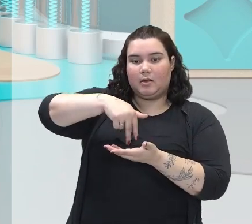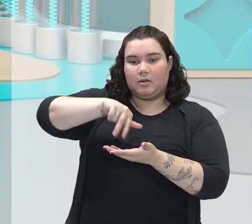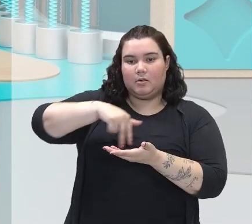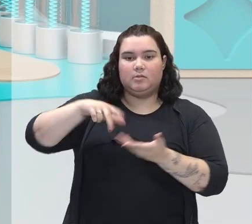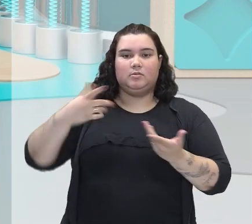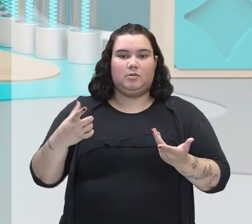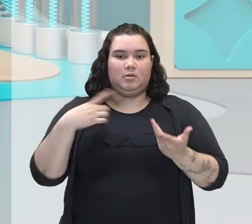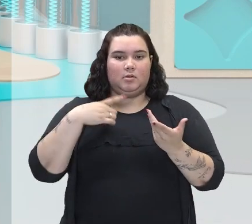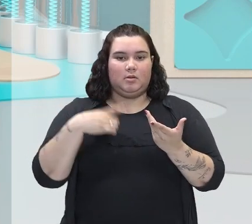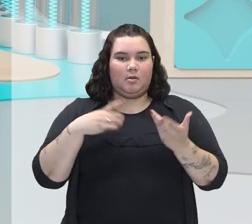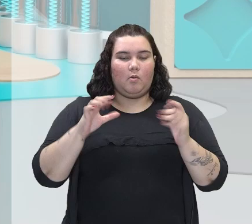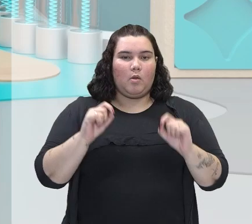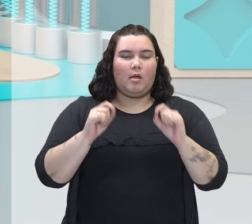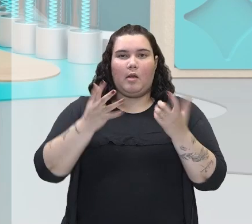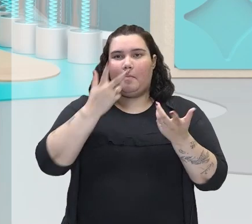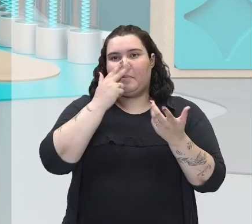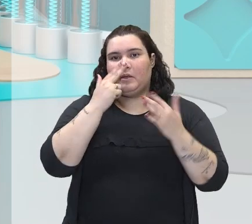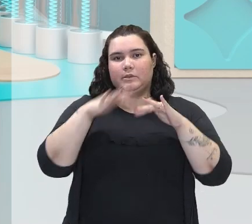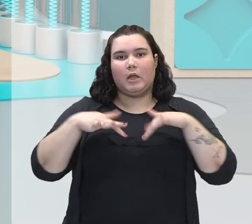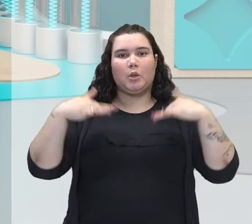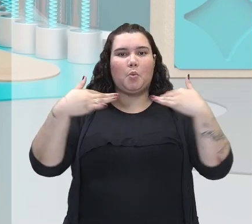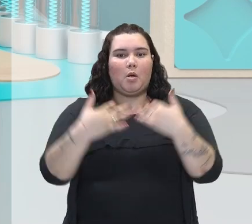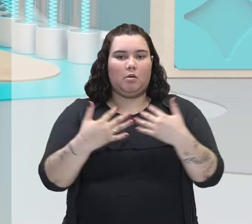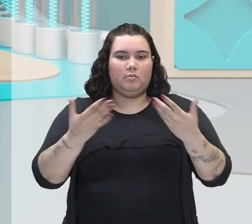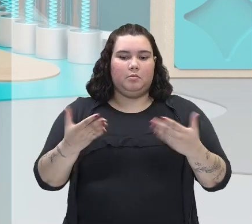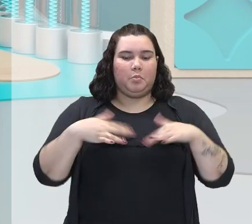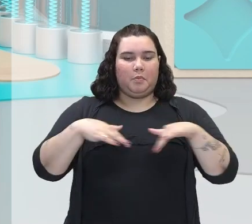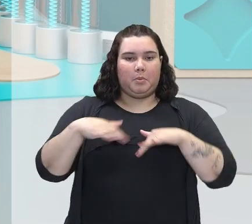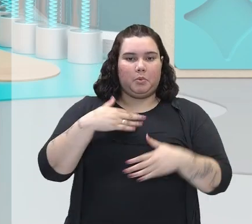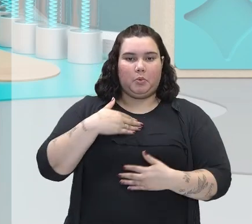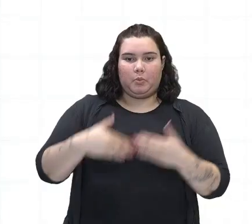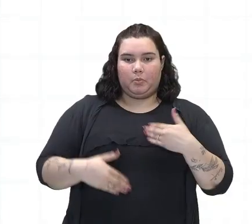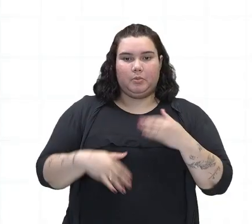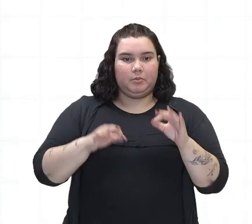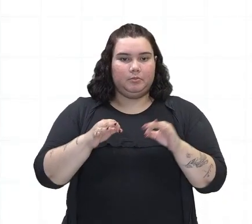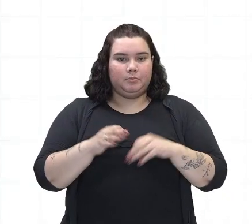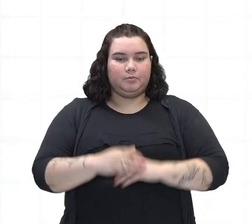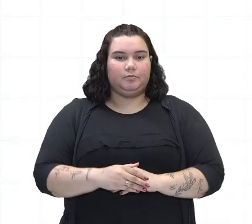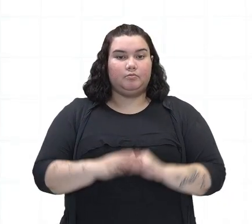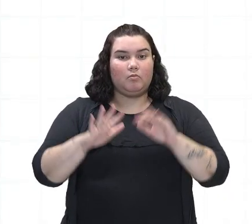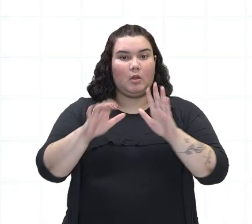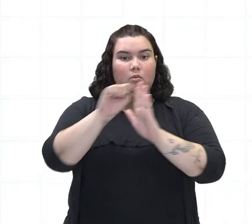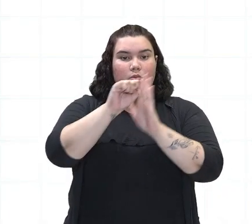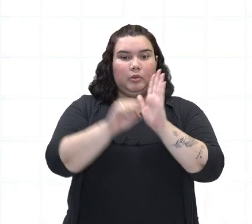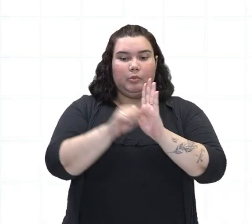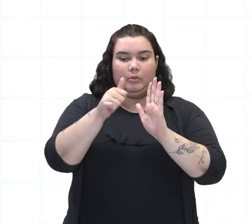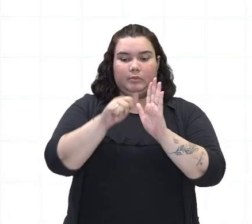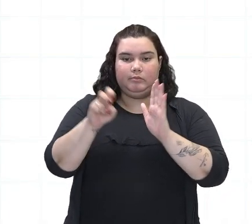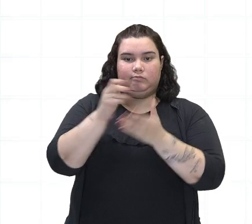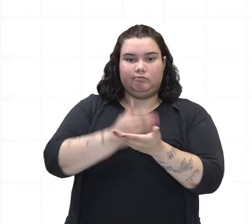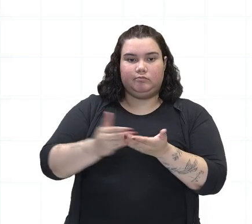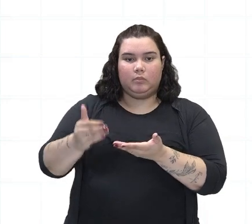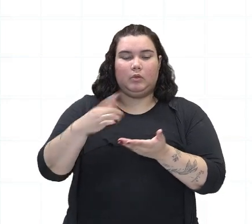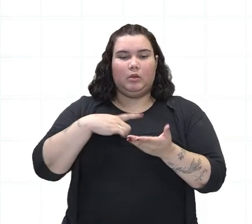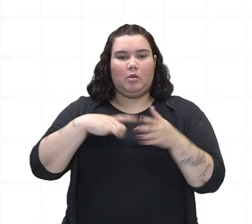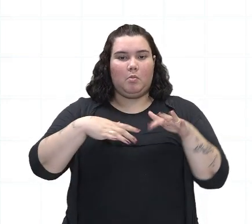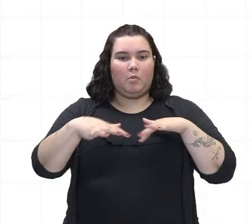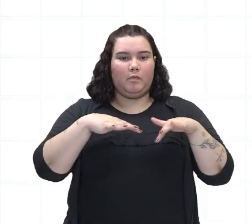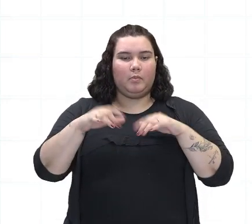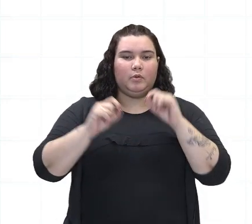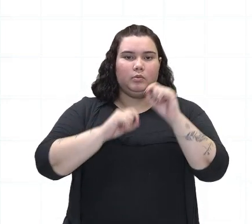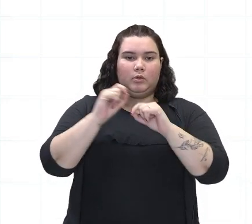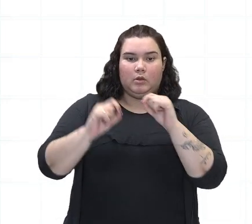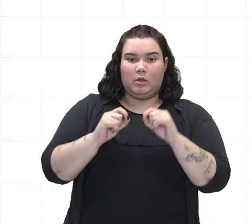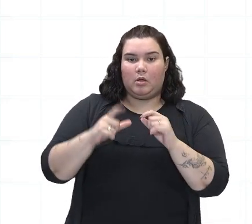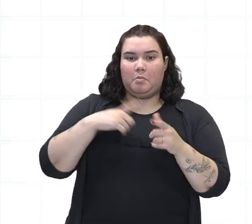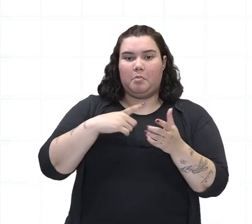por um processo de ritual com essa movimentação corporal. A partir do século XV, com o intenso movimento da